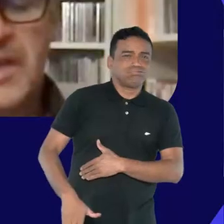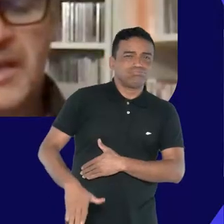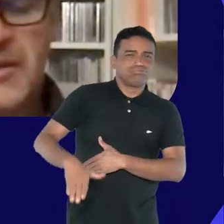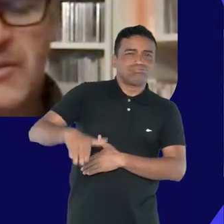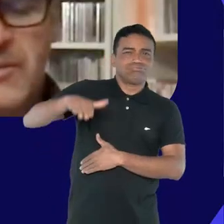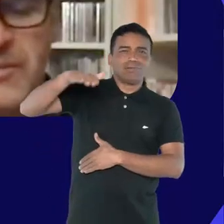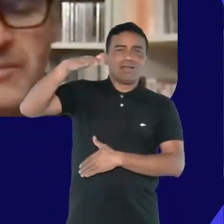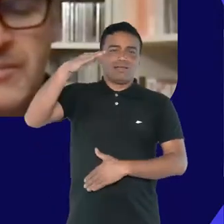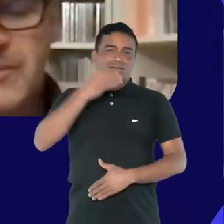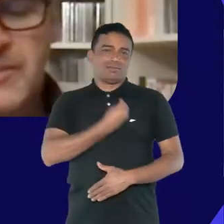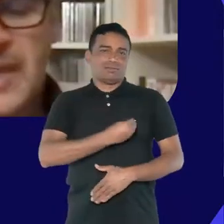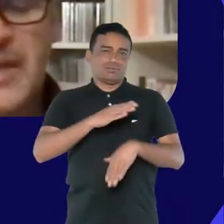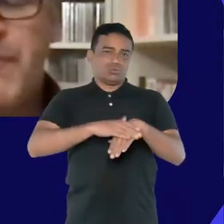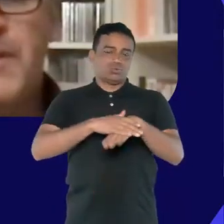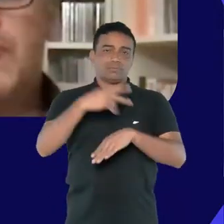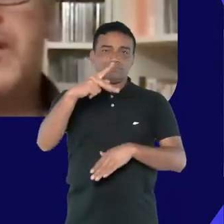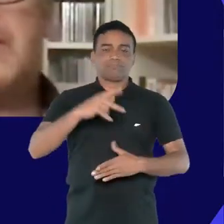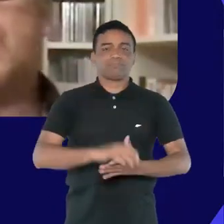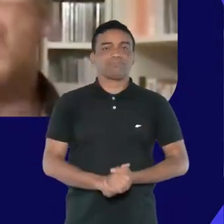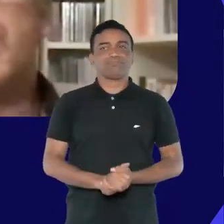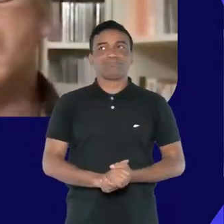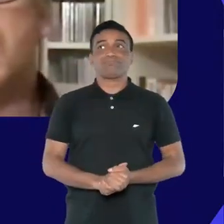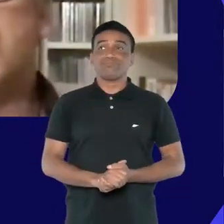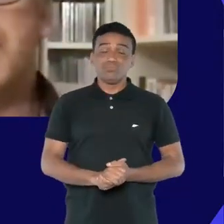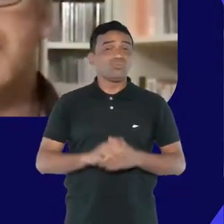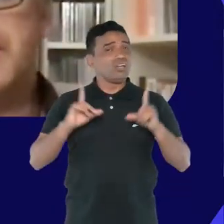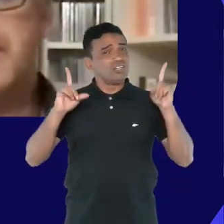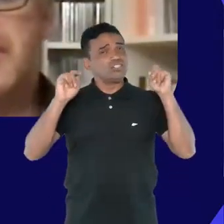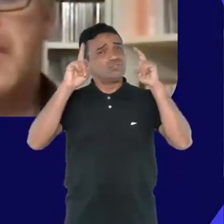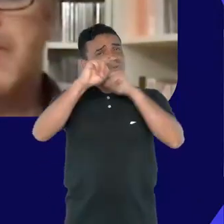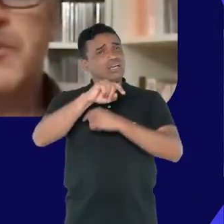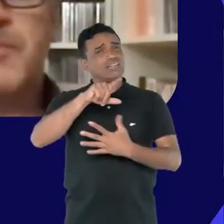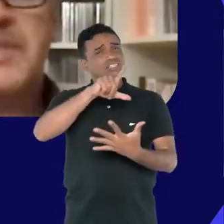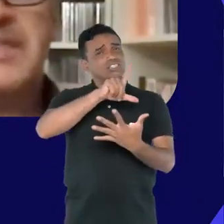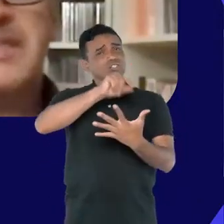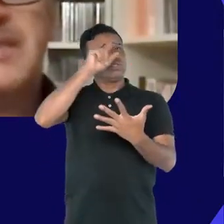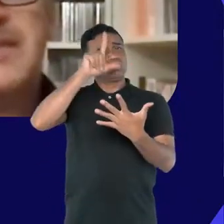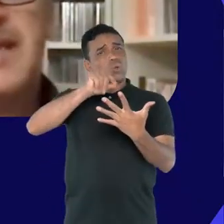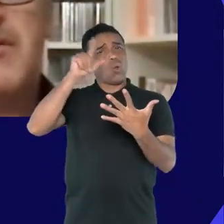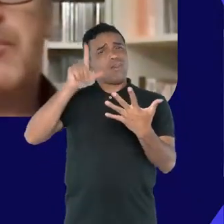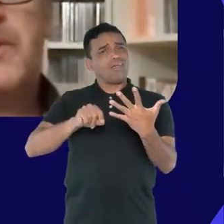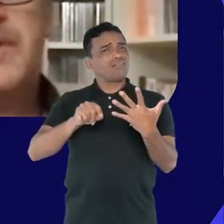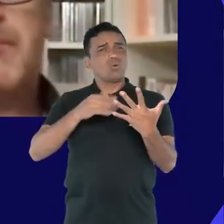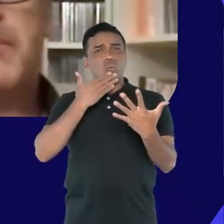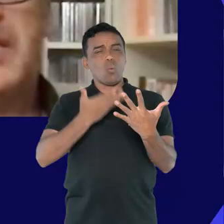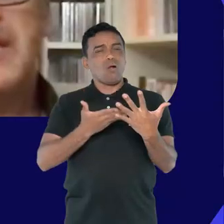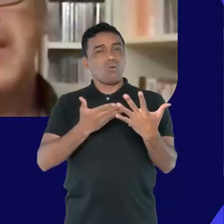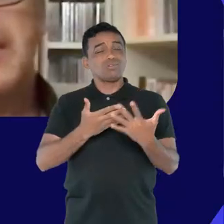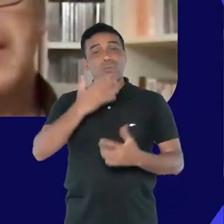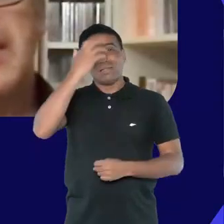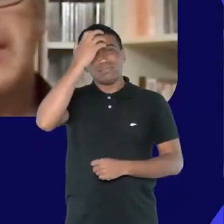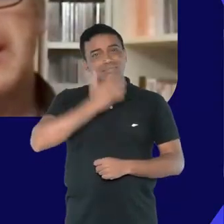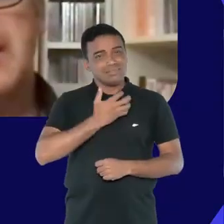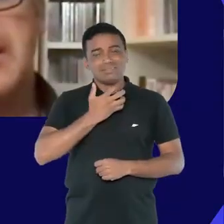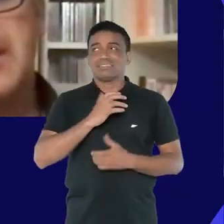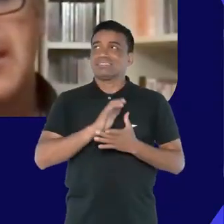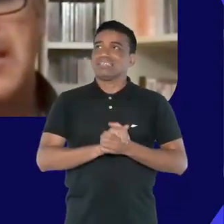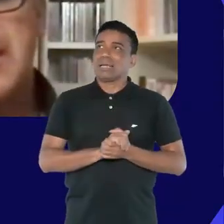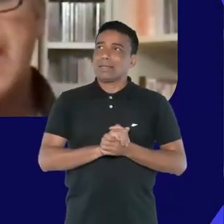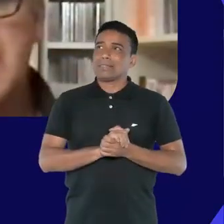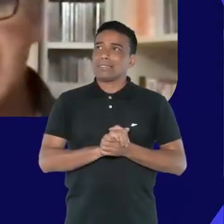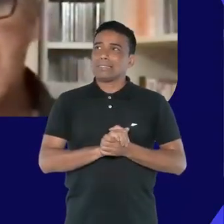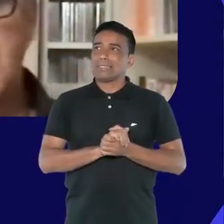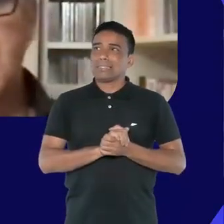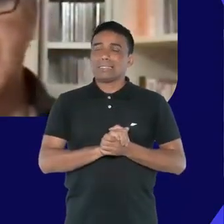Pois, olha, eu tenho dificuldade de escolher um deles, porque, para ser sincero, por exemplo,